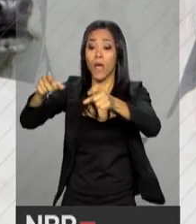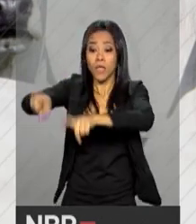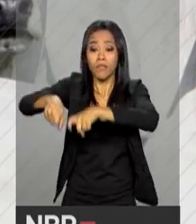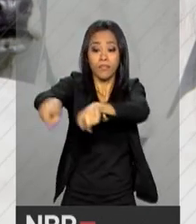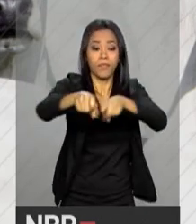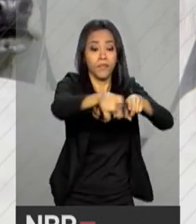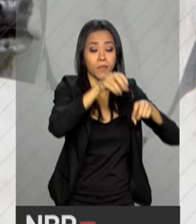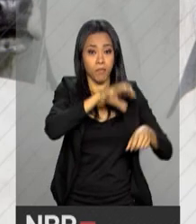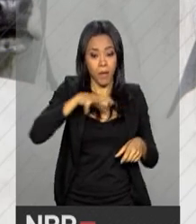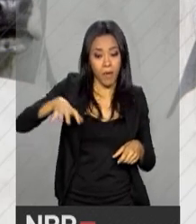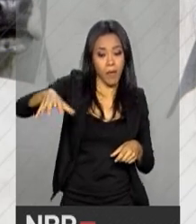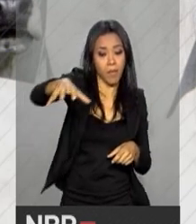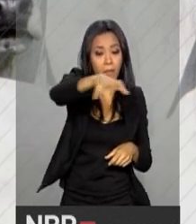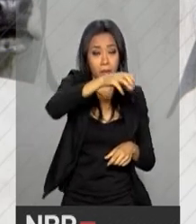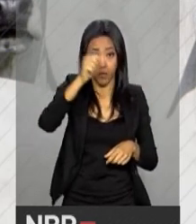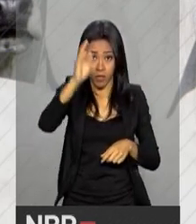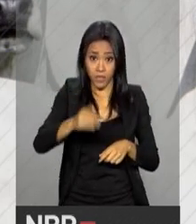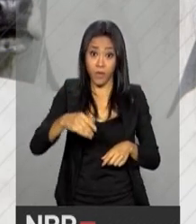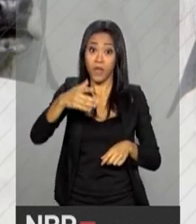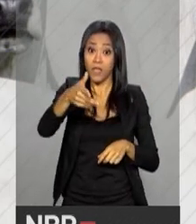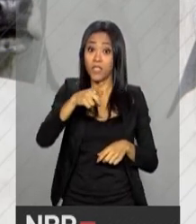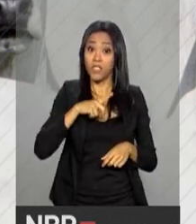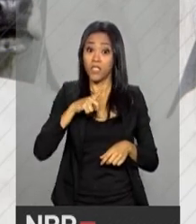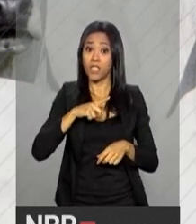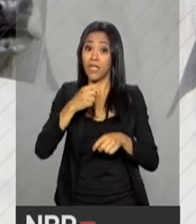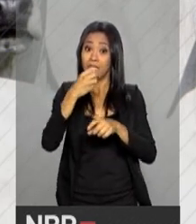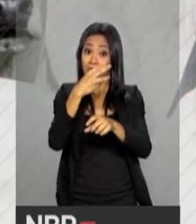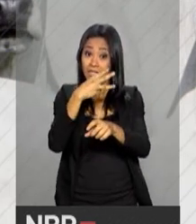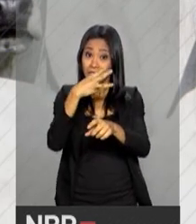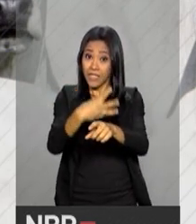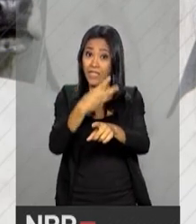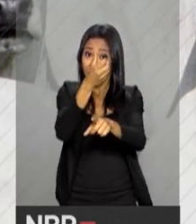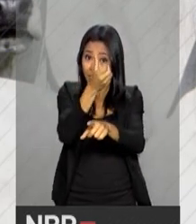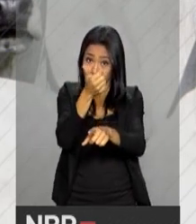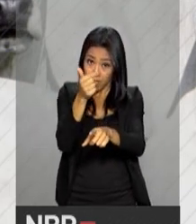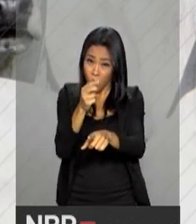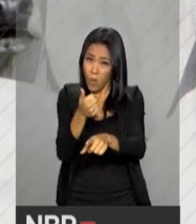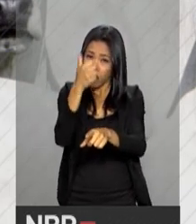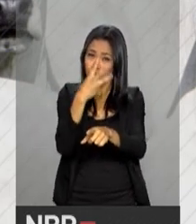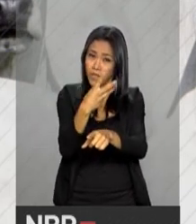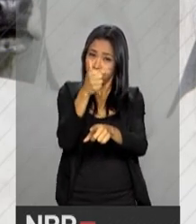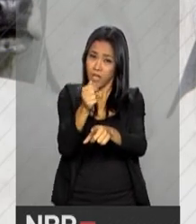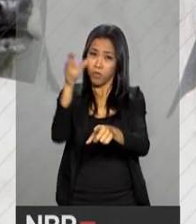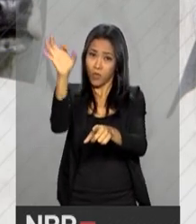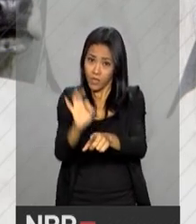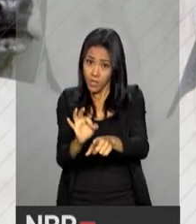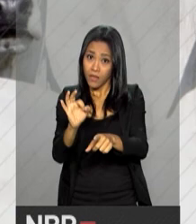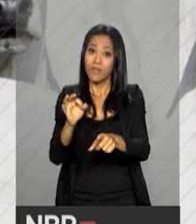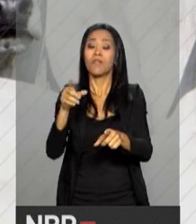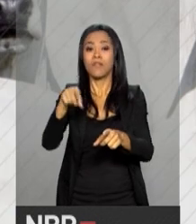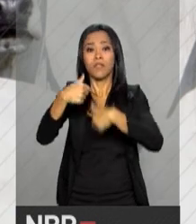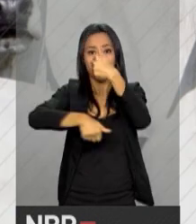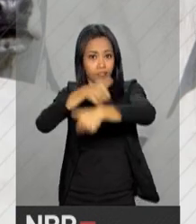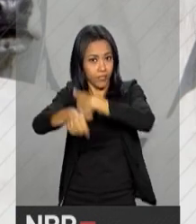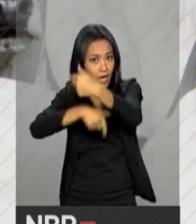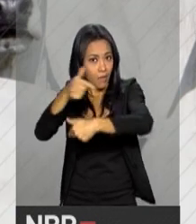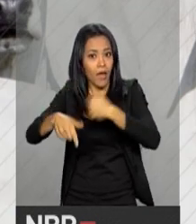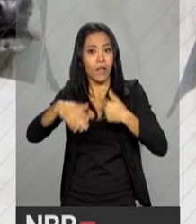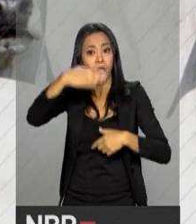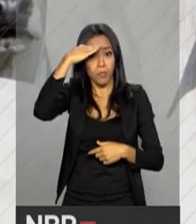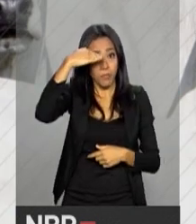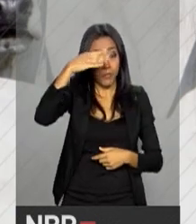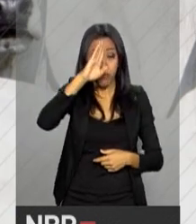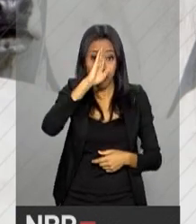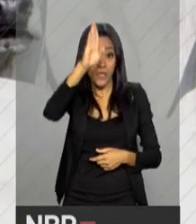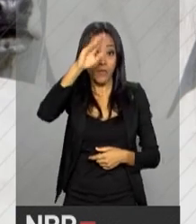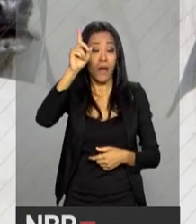que ocupavam quase 37 por cento do território nacional e tinham como atividade mais comum a criação de